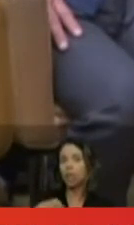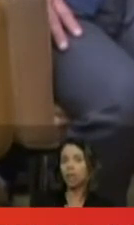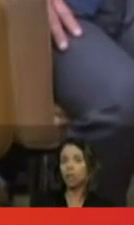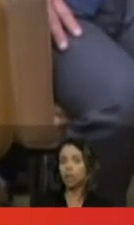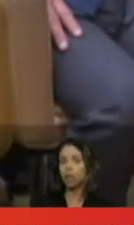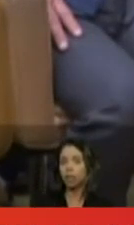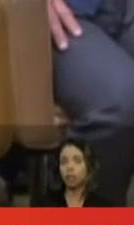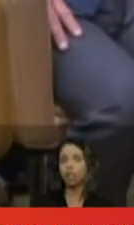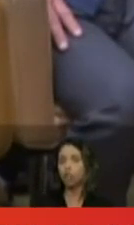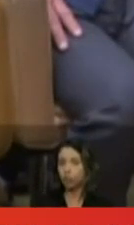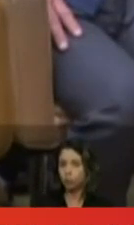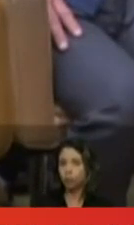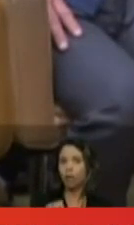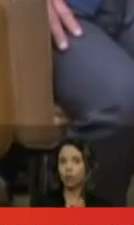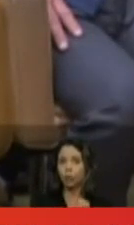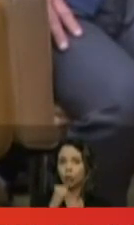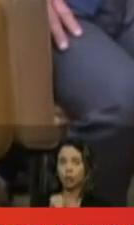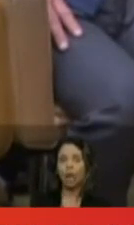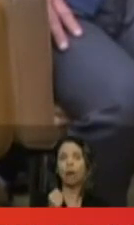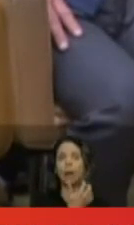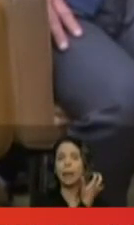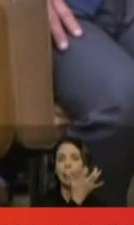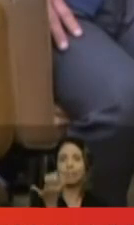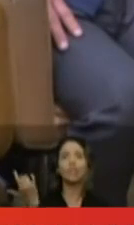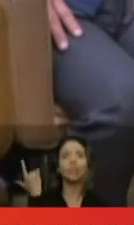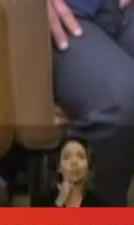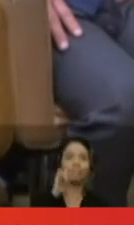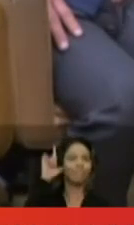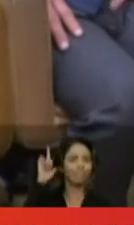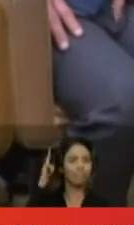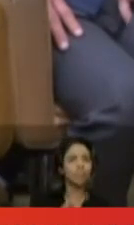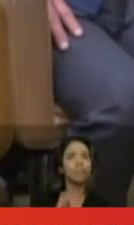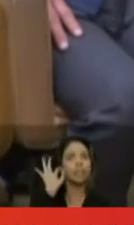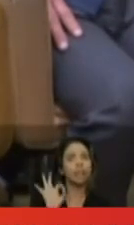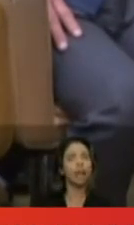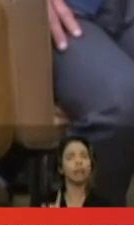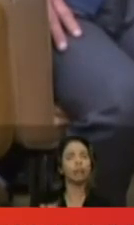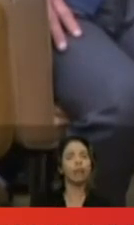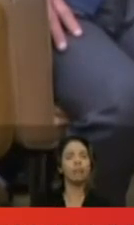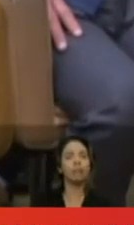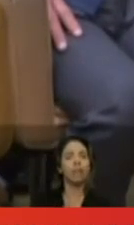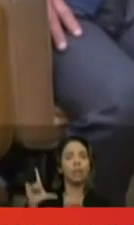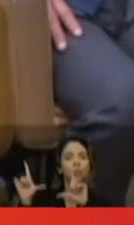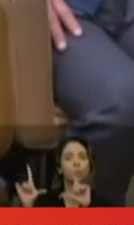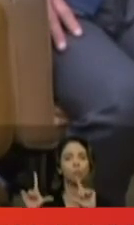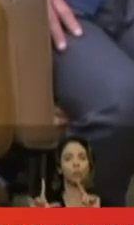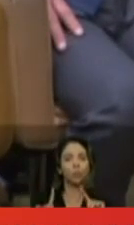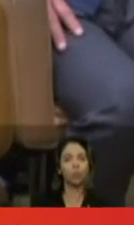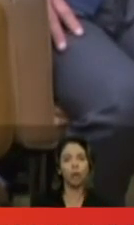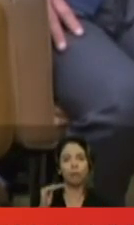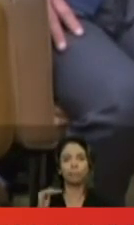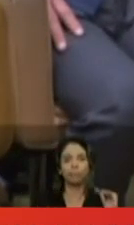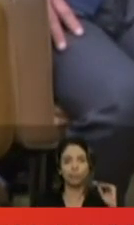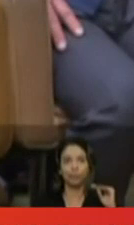essa democracia? Olha, eu acho que é muito importante que a sociedade, o legislativo, critique